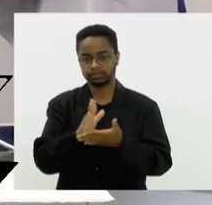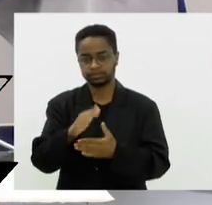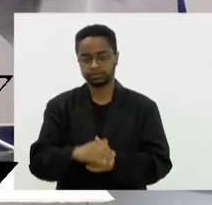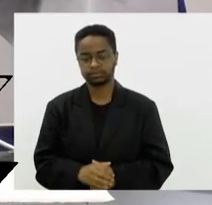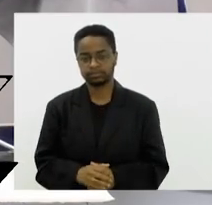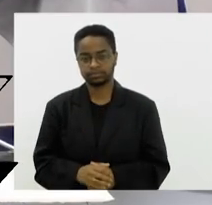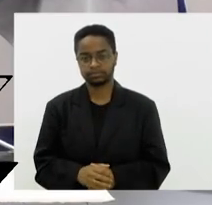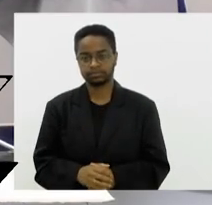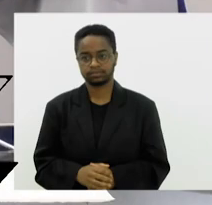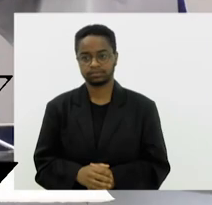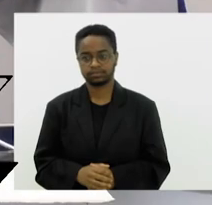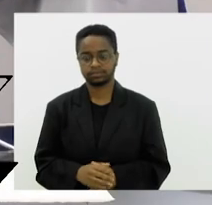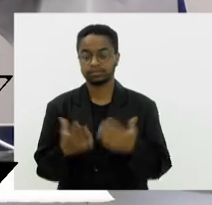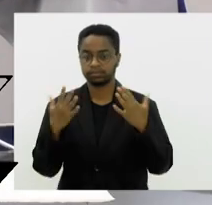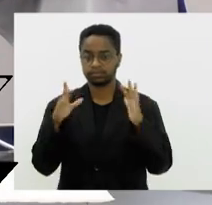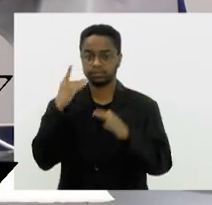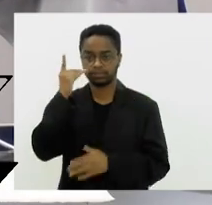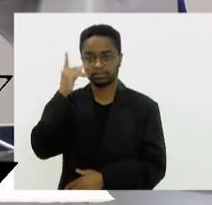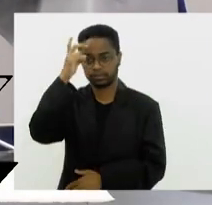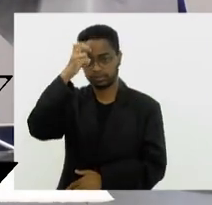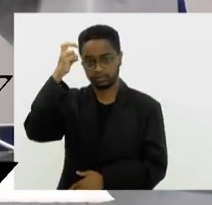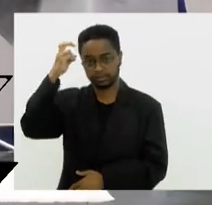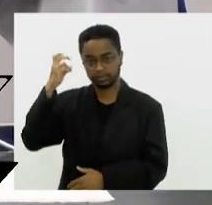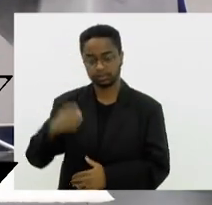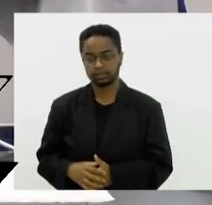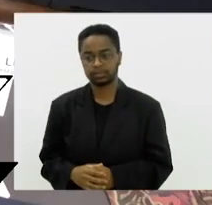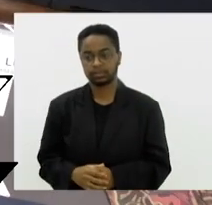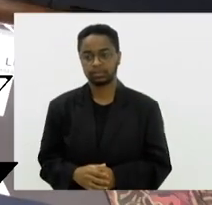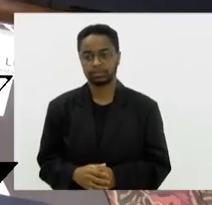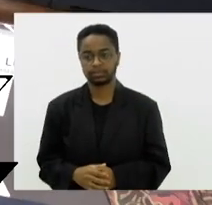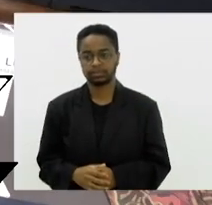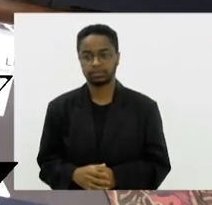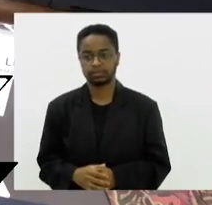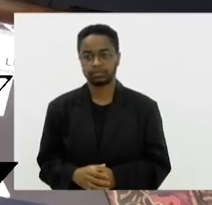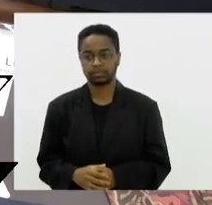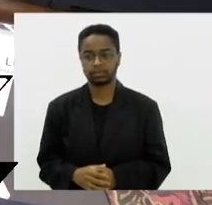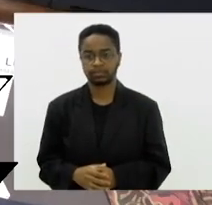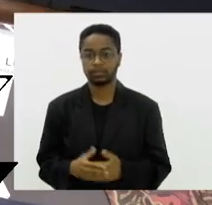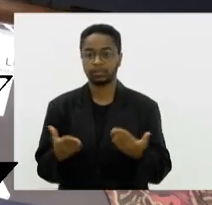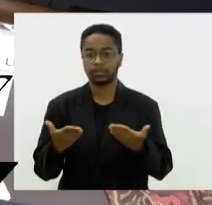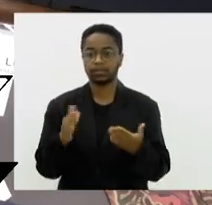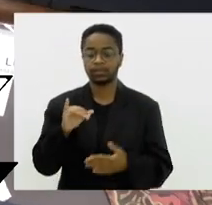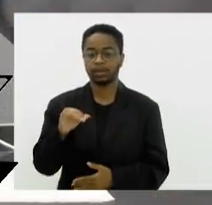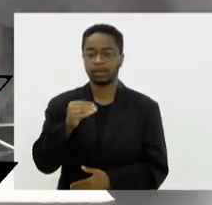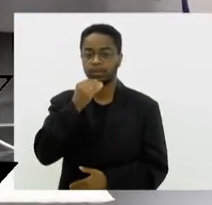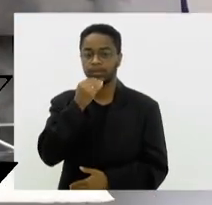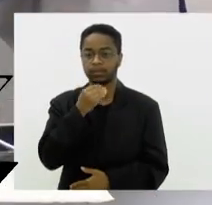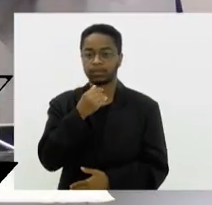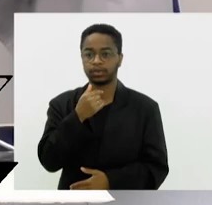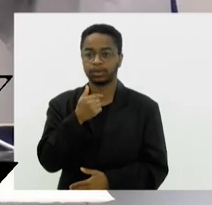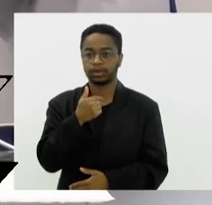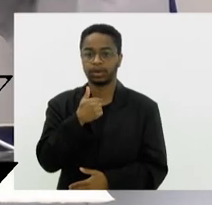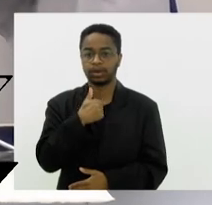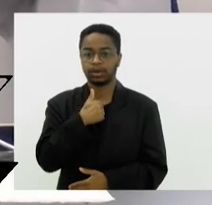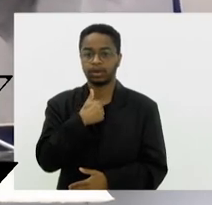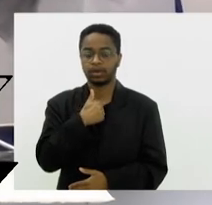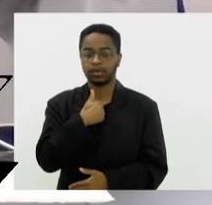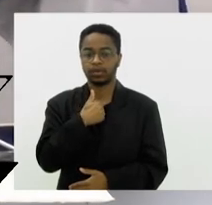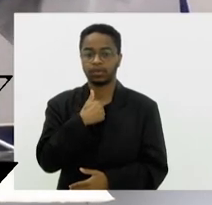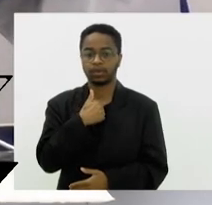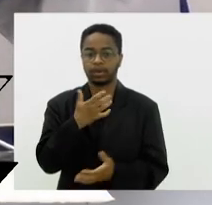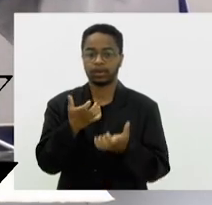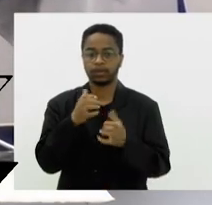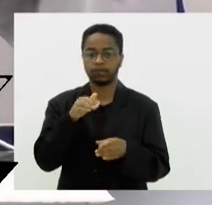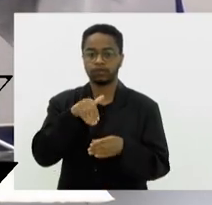pareceres. Parabenizar a deputada Verônica pela iniciativa. Aproveito o ensejo para submeter ao plenário a possibilidade